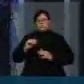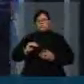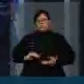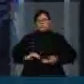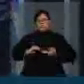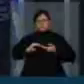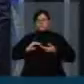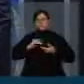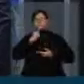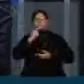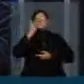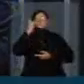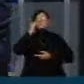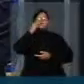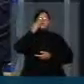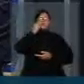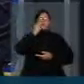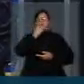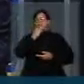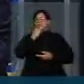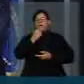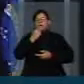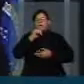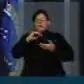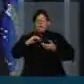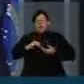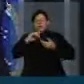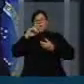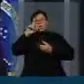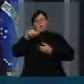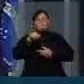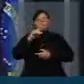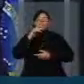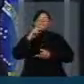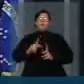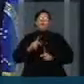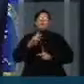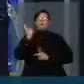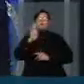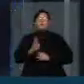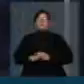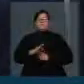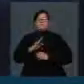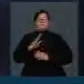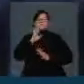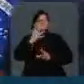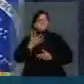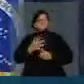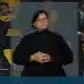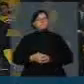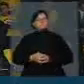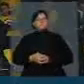deputado A, o senador B. Quando o Congresso decide, é o povo brasileiro que decidiu.